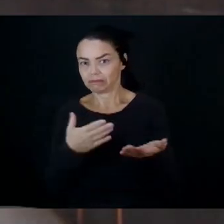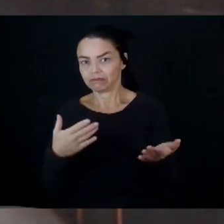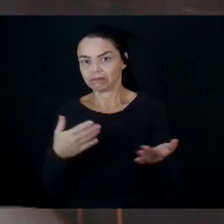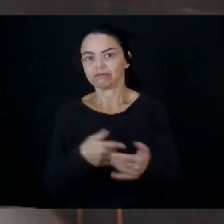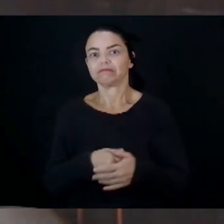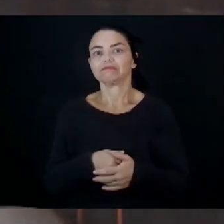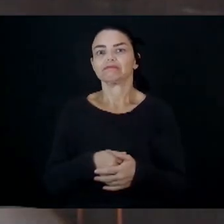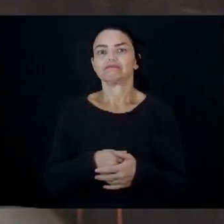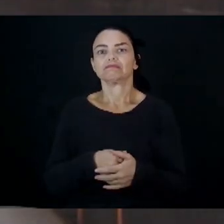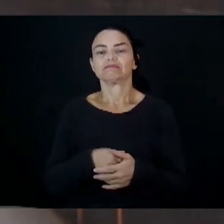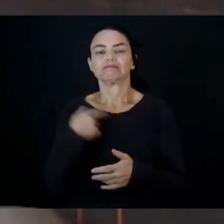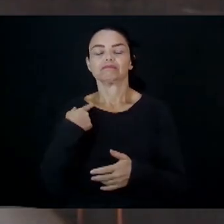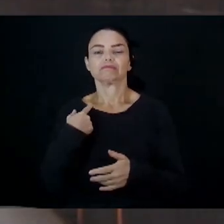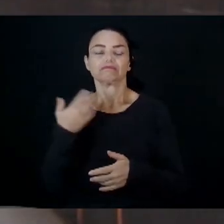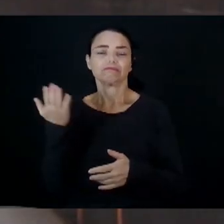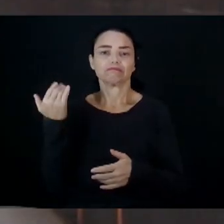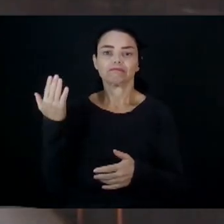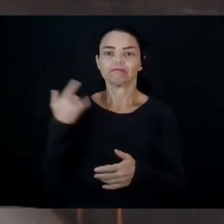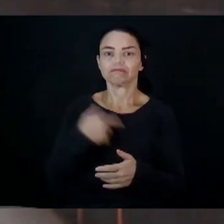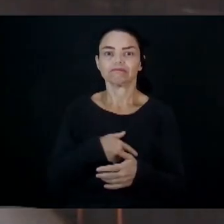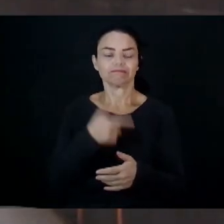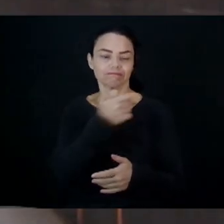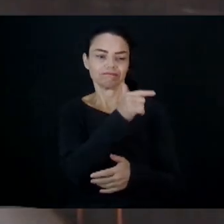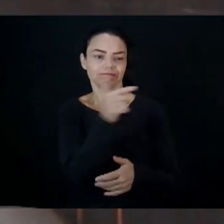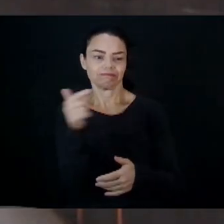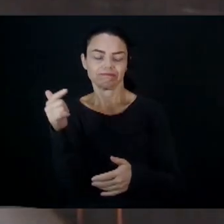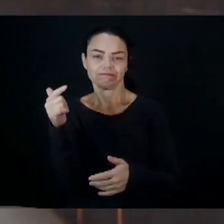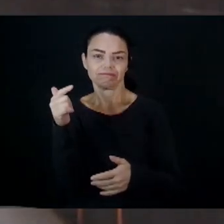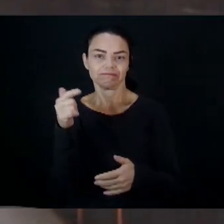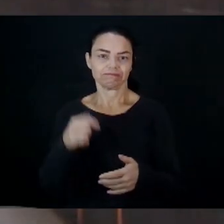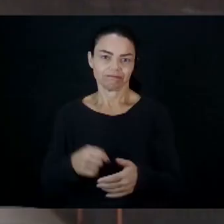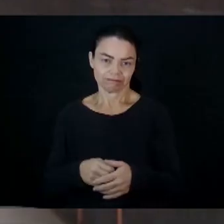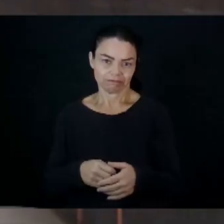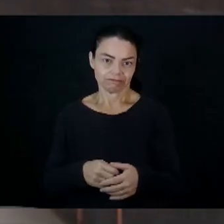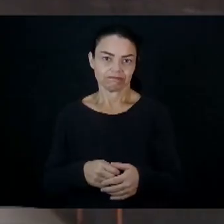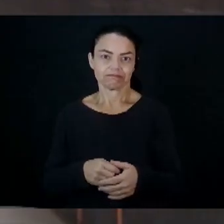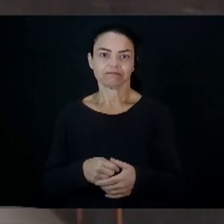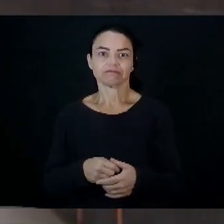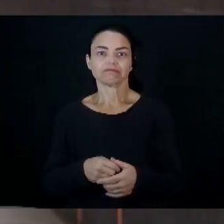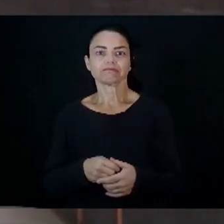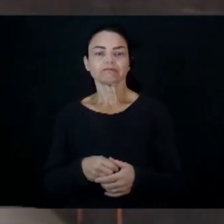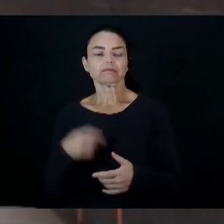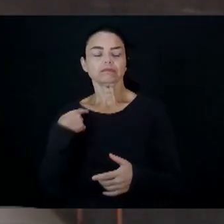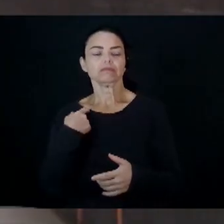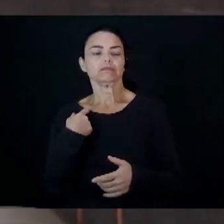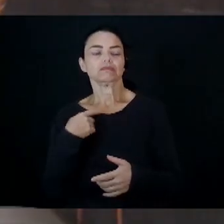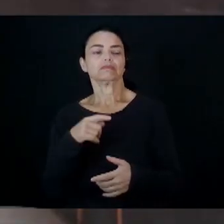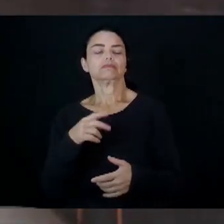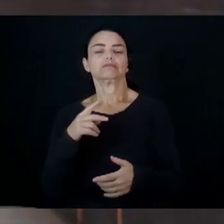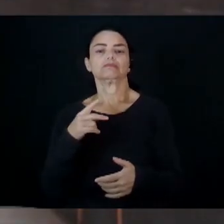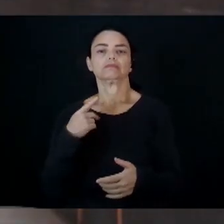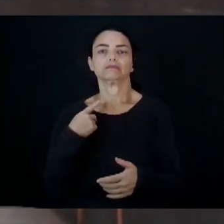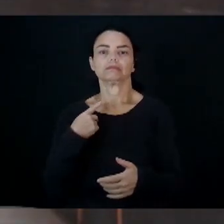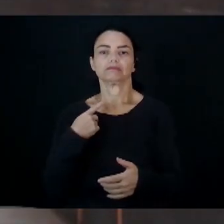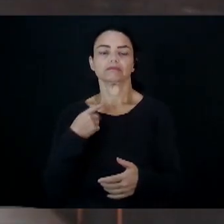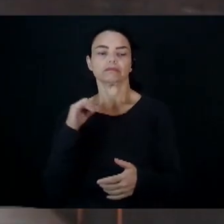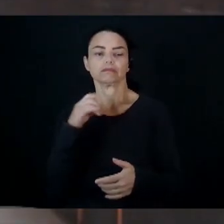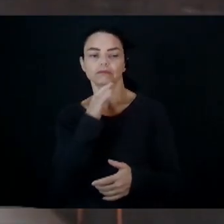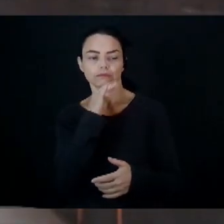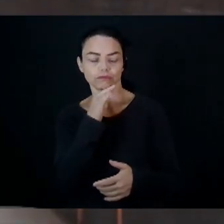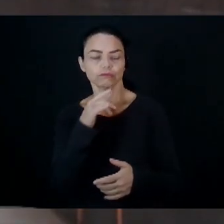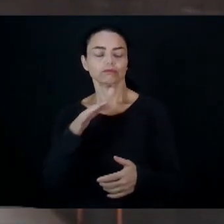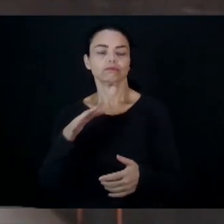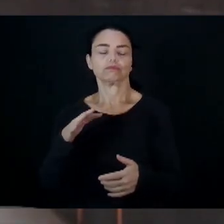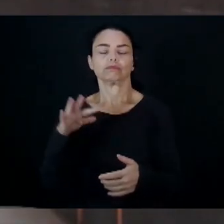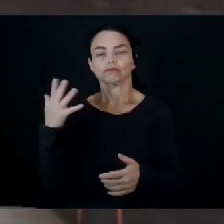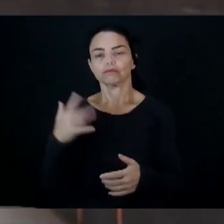talvez na época você nem tinha, dependendo do que for. Né? Porque pode ser um fato ruim que aconteceu quando você era mais novo,